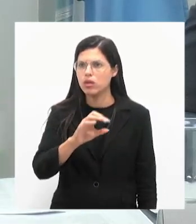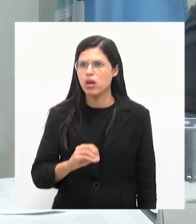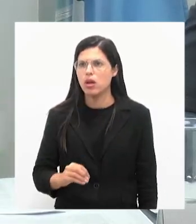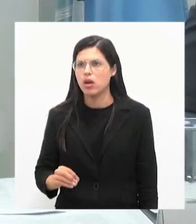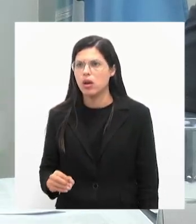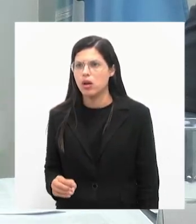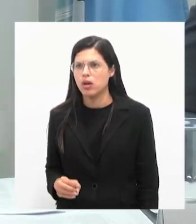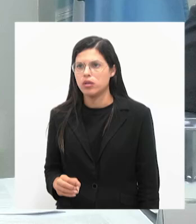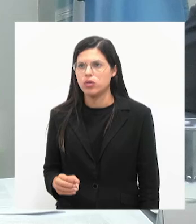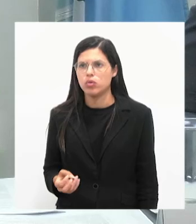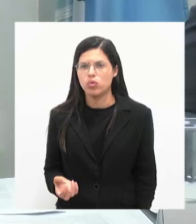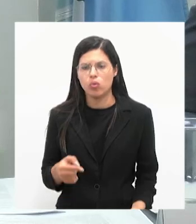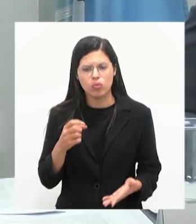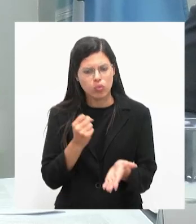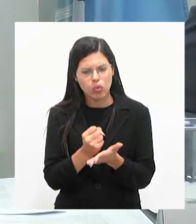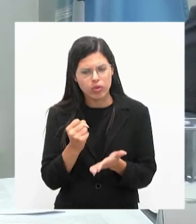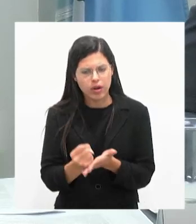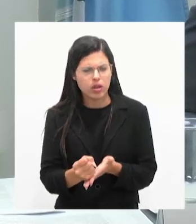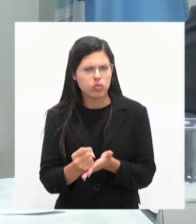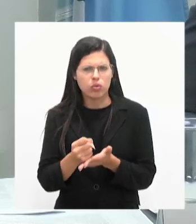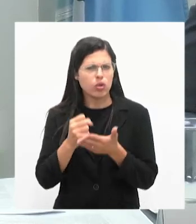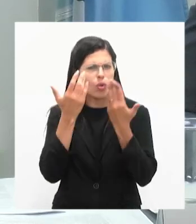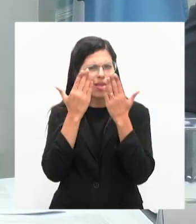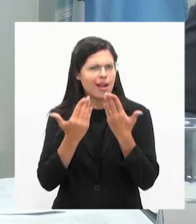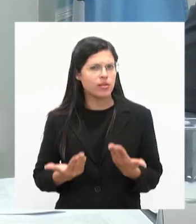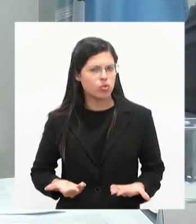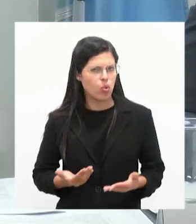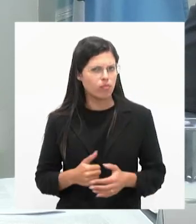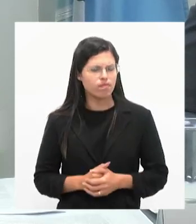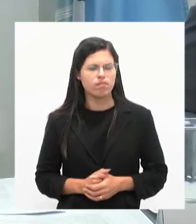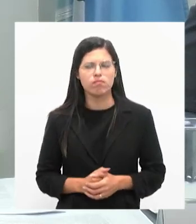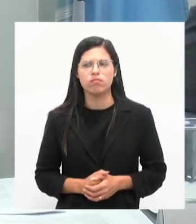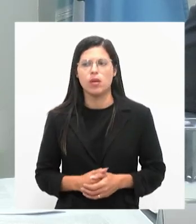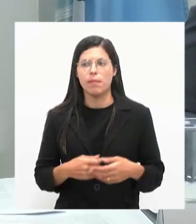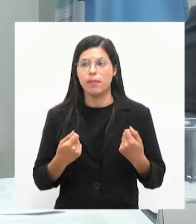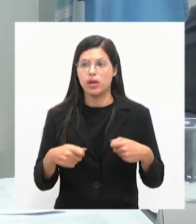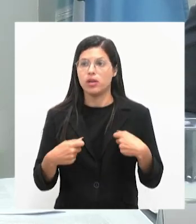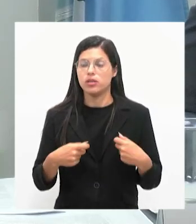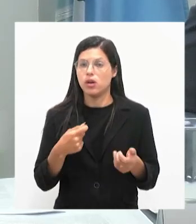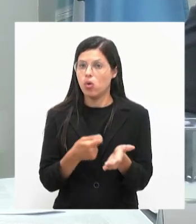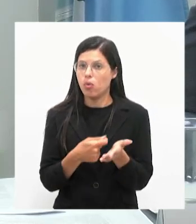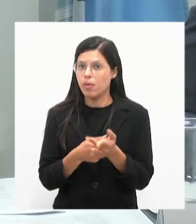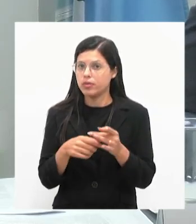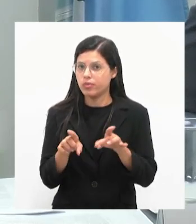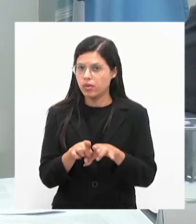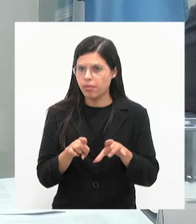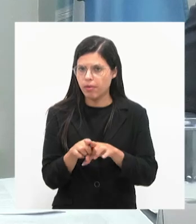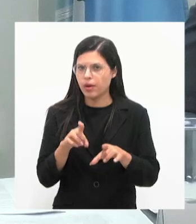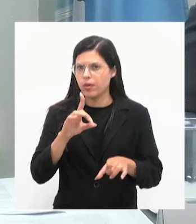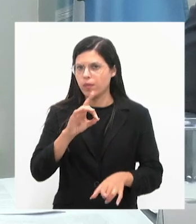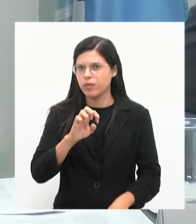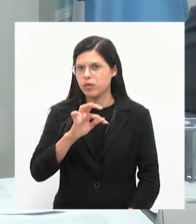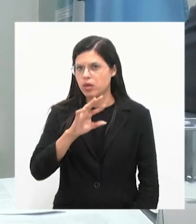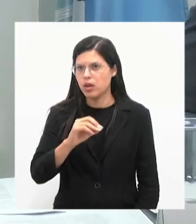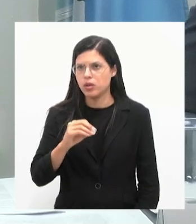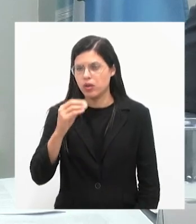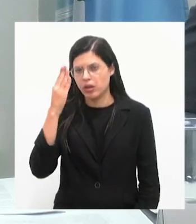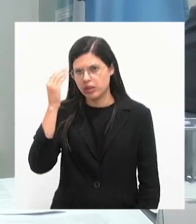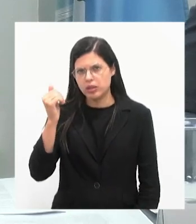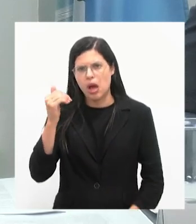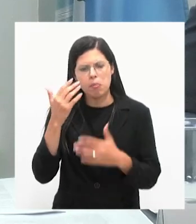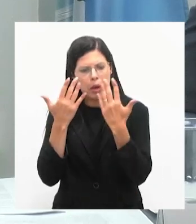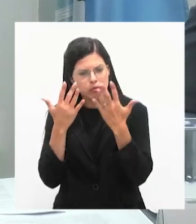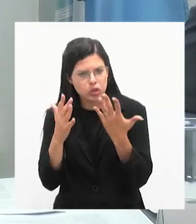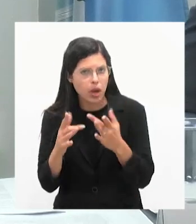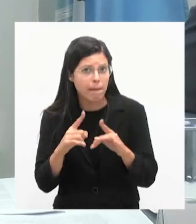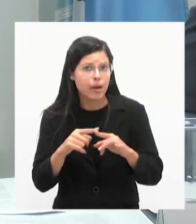para a Rio Parque que não verificou isso? Então, precisa ser cobrado também o Detro. A gente sabe elogiar, mas sabe cobrar também,